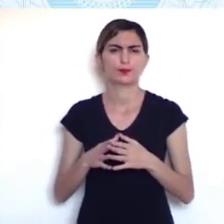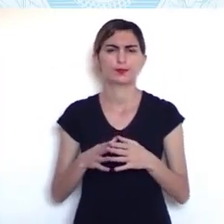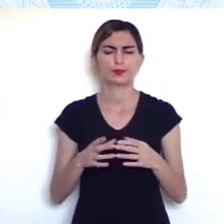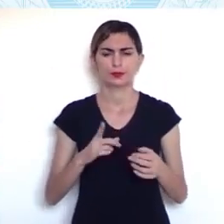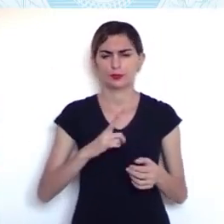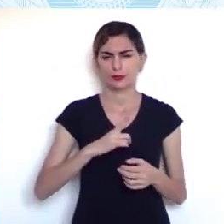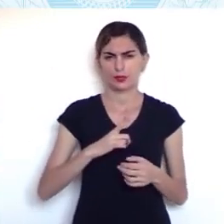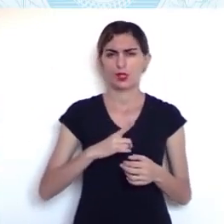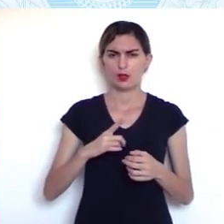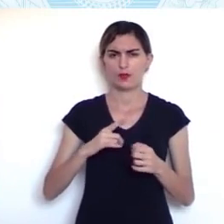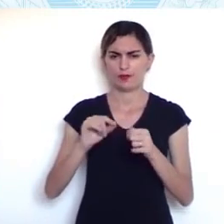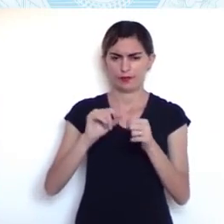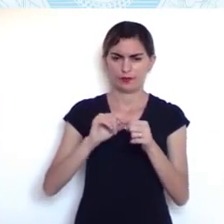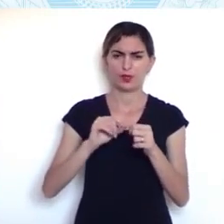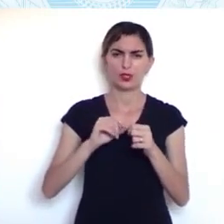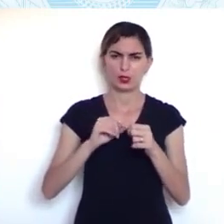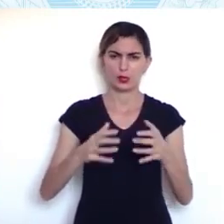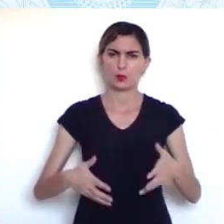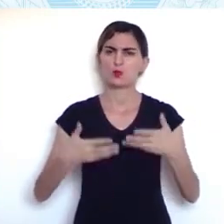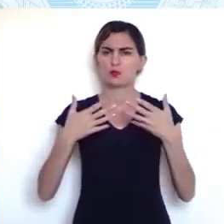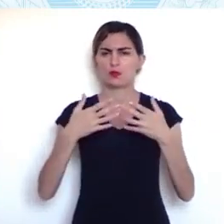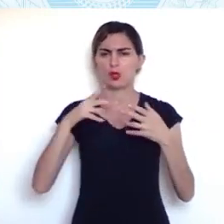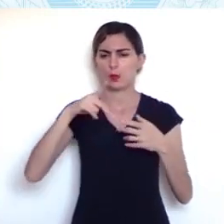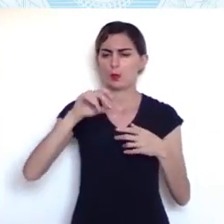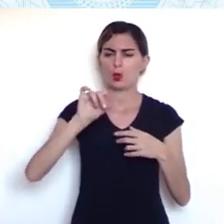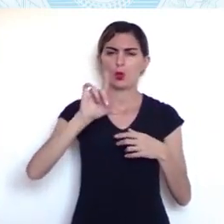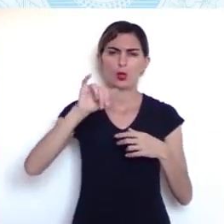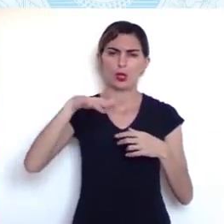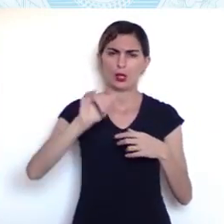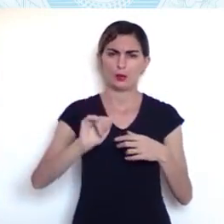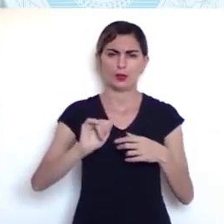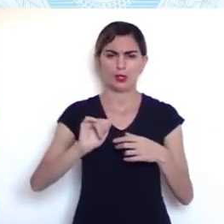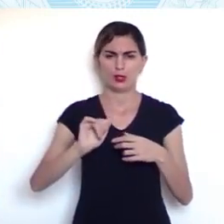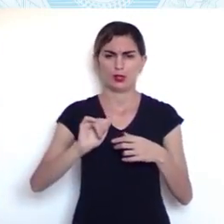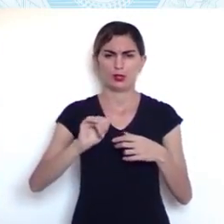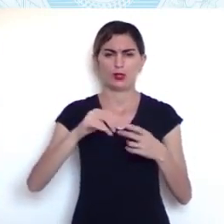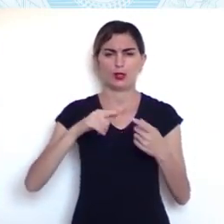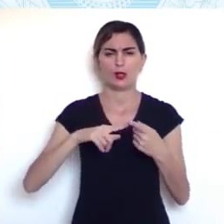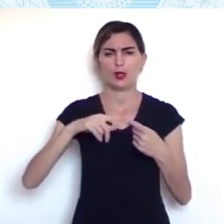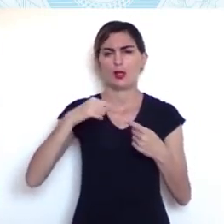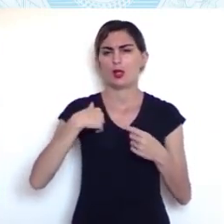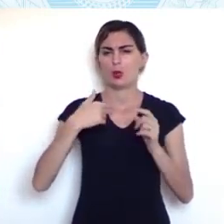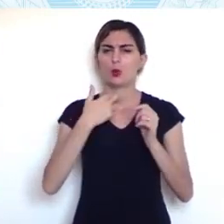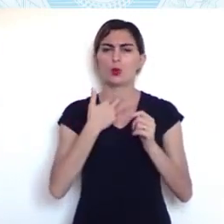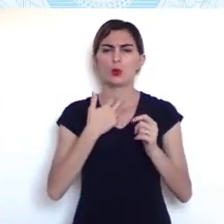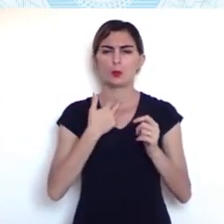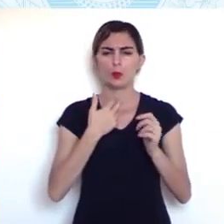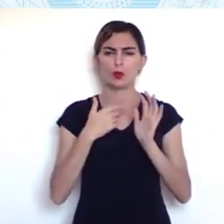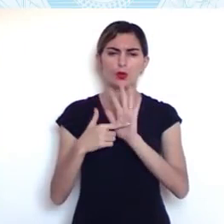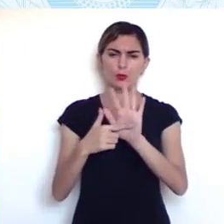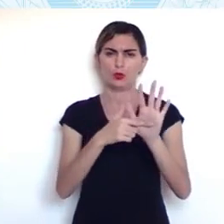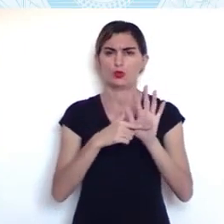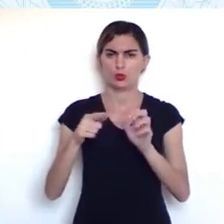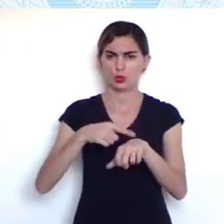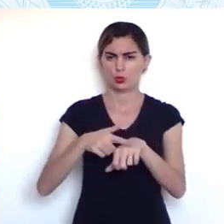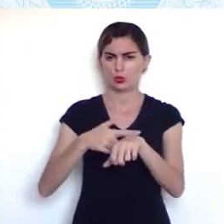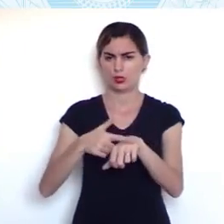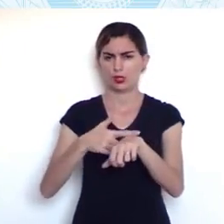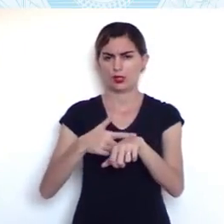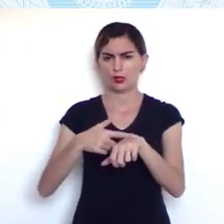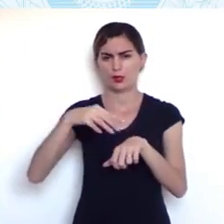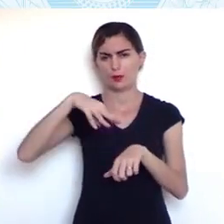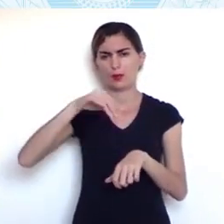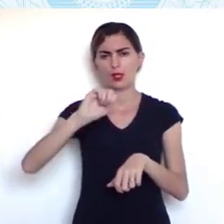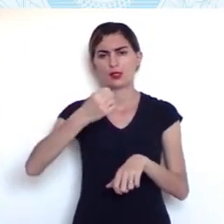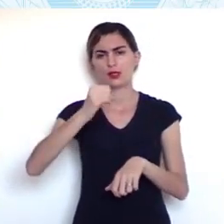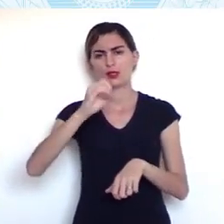uma obra bastante polêmica, onde o Massácio não pôde retratar a nudez do homem e da